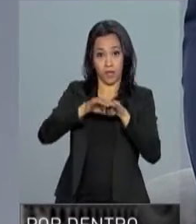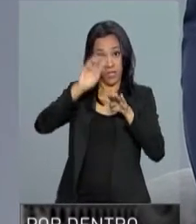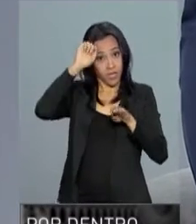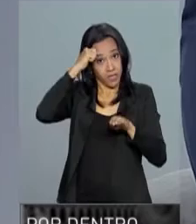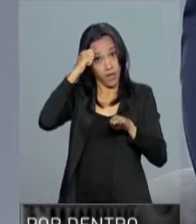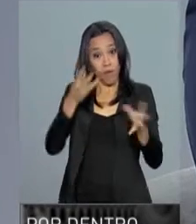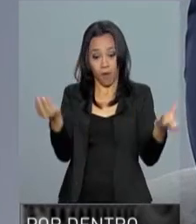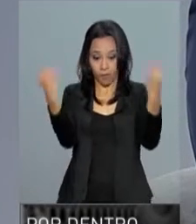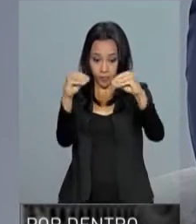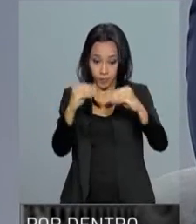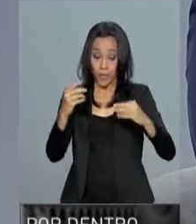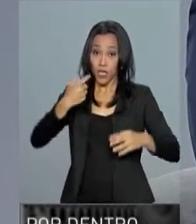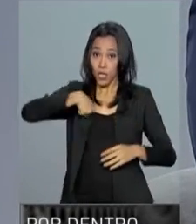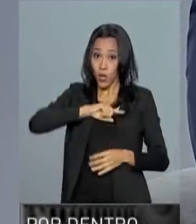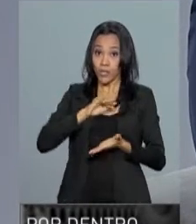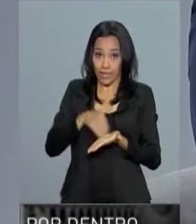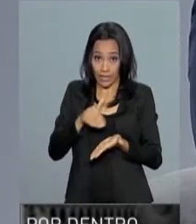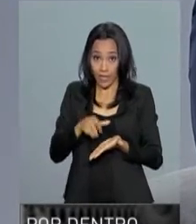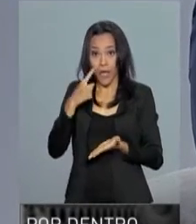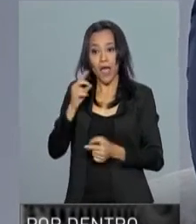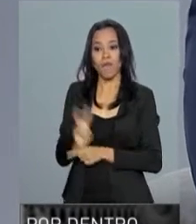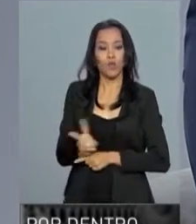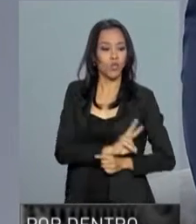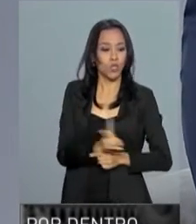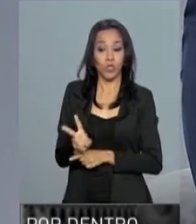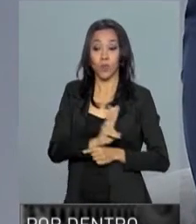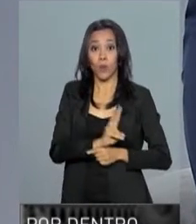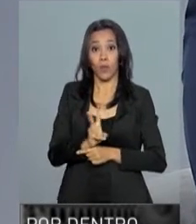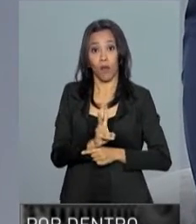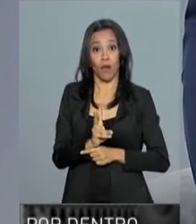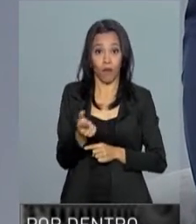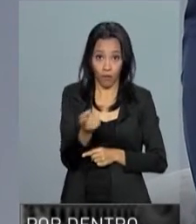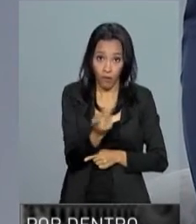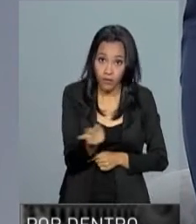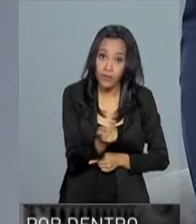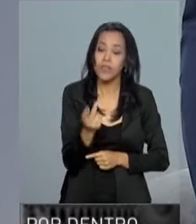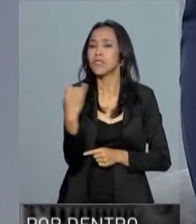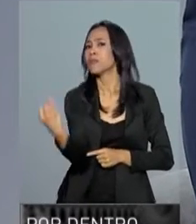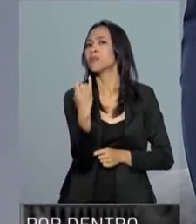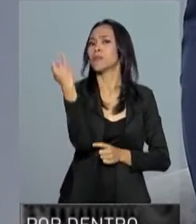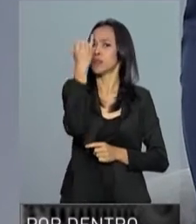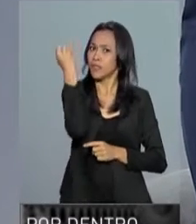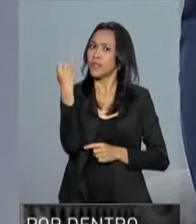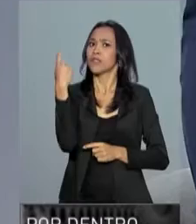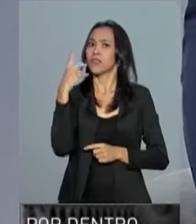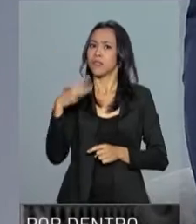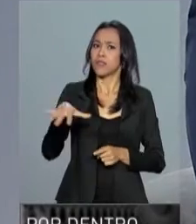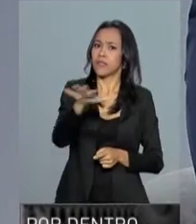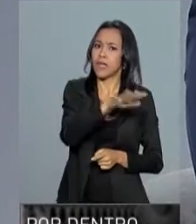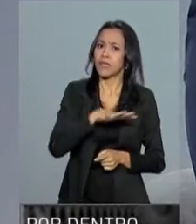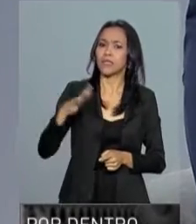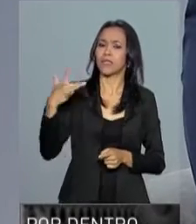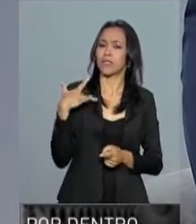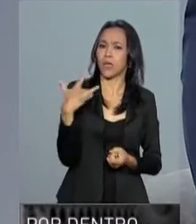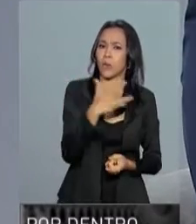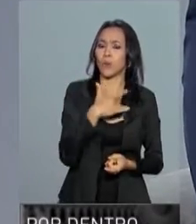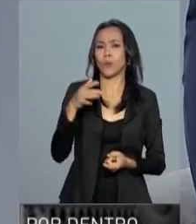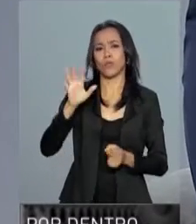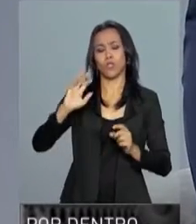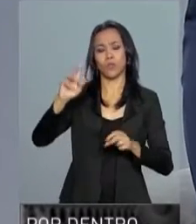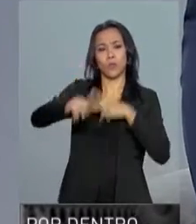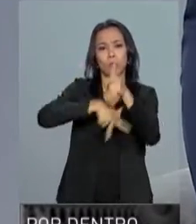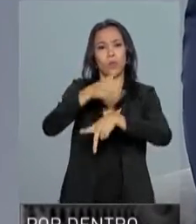política então é muito importante essa transversalidade tanto comunitário da saúde em que nós trabalhamos a efetividade da Saúde integral da população negra